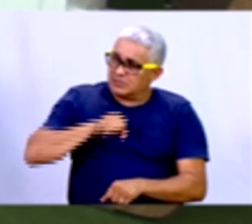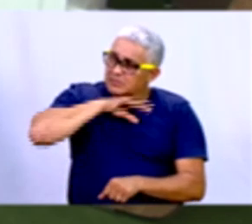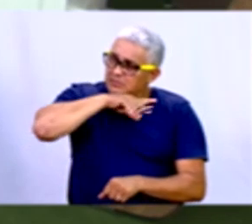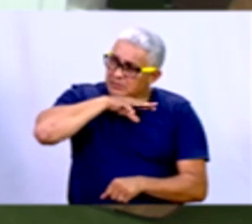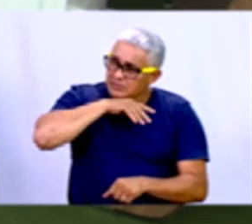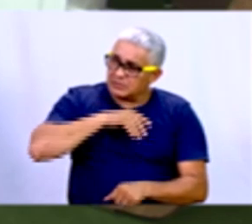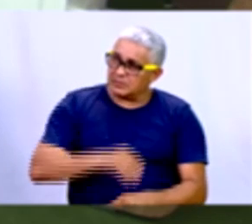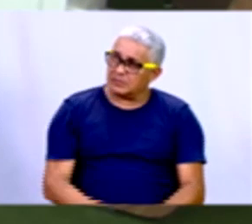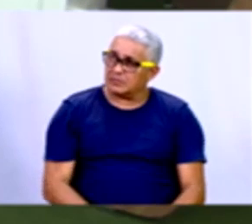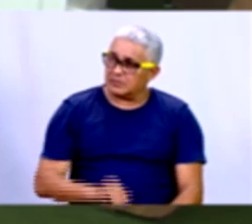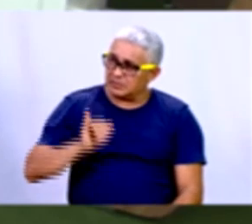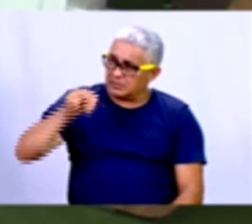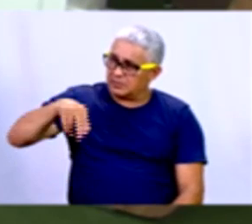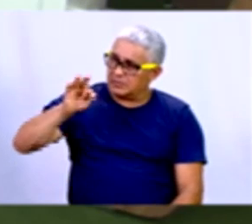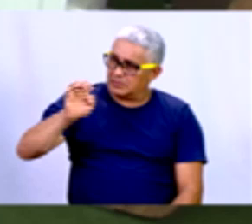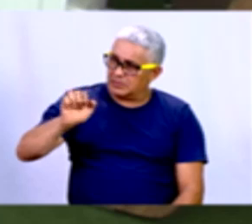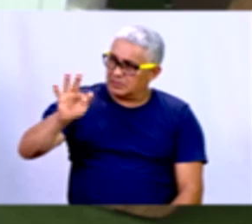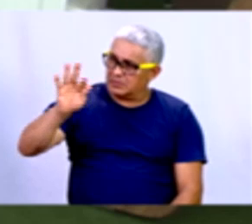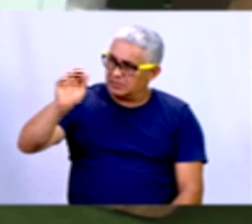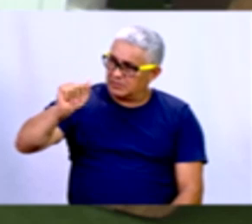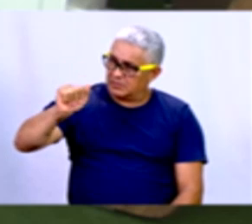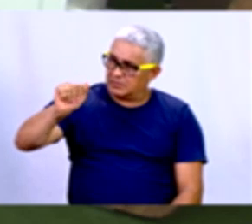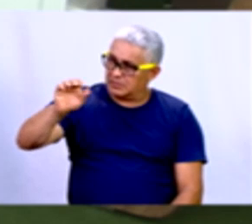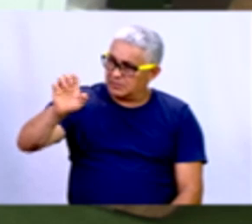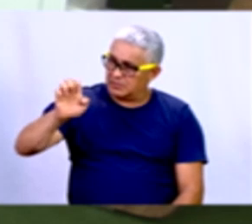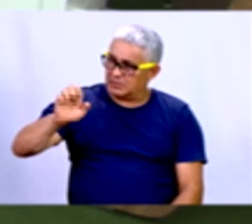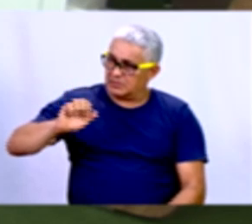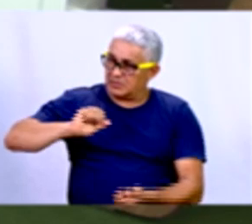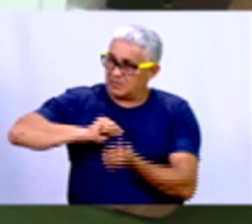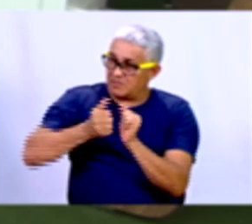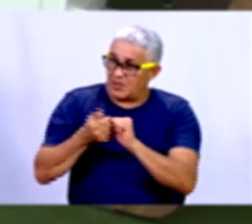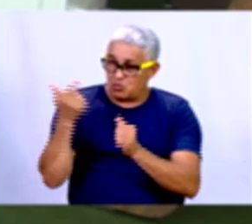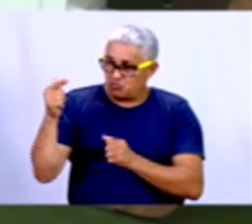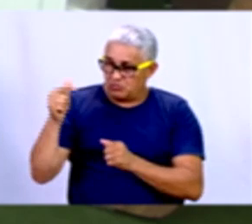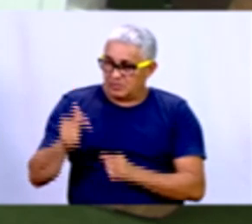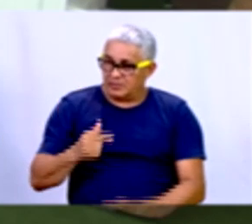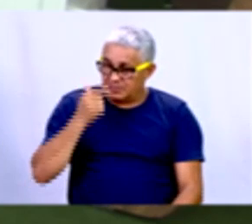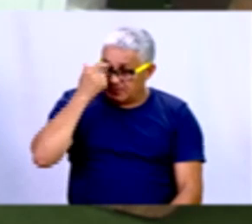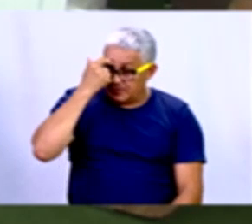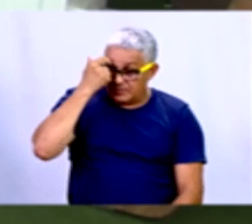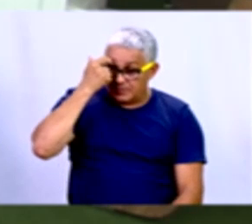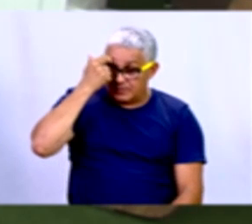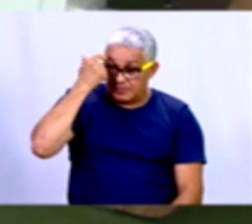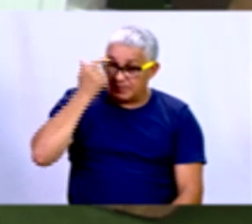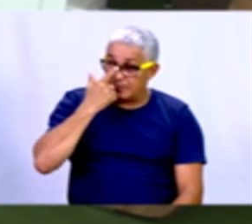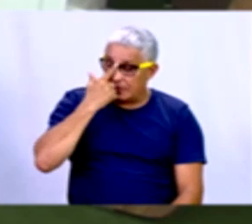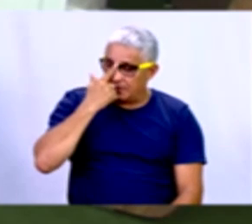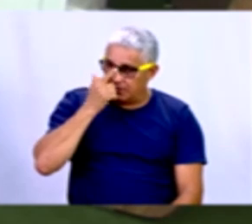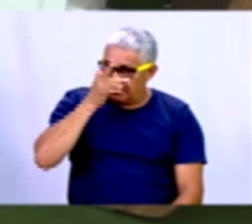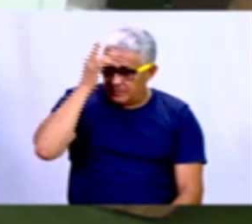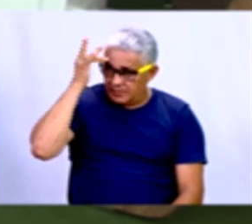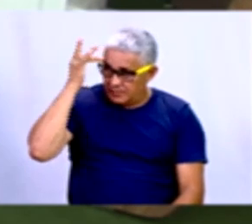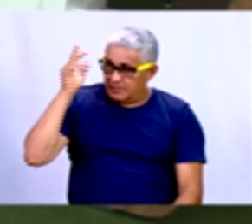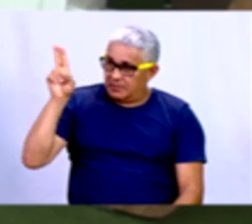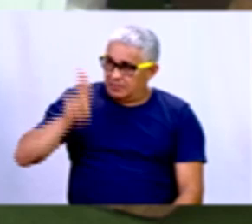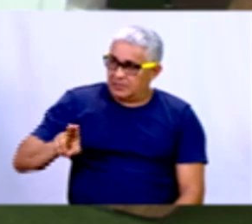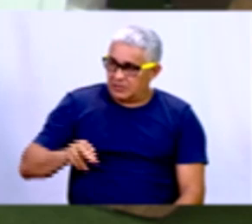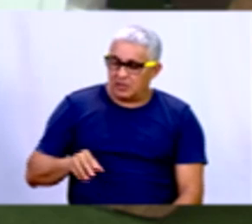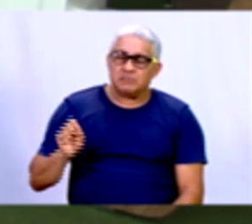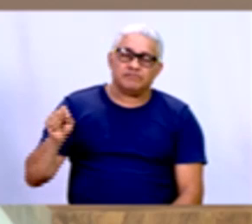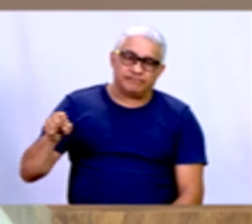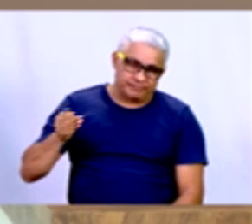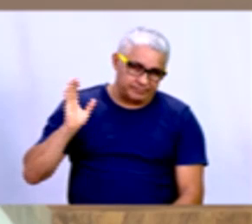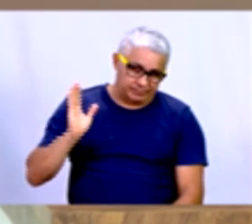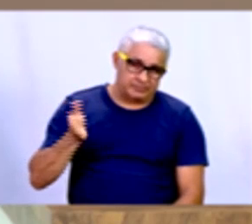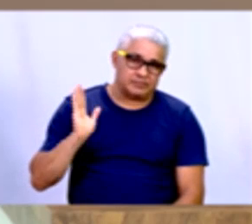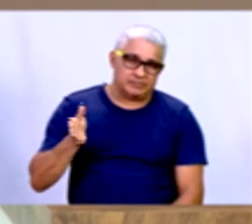que fosse inadequada, digamos assim, para o uso dos usuários? Sim, na